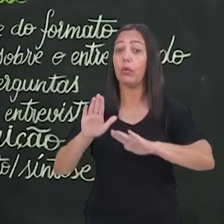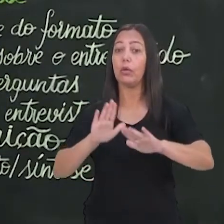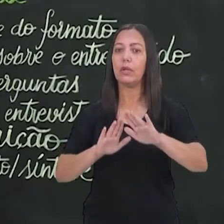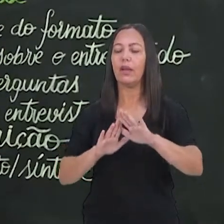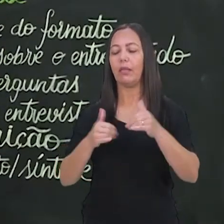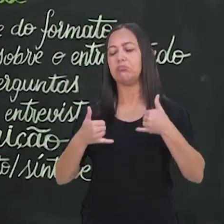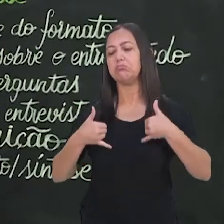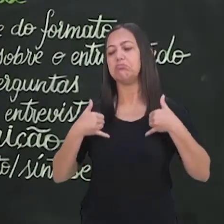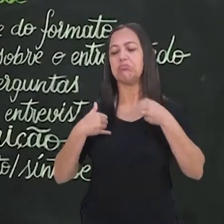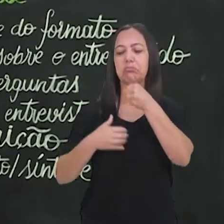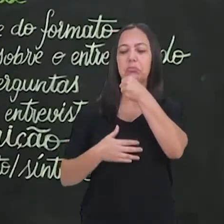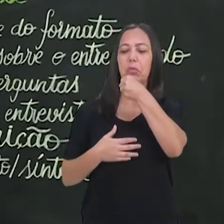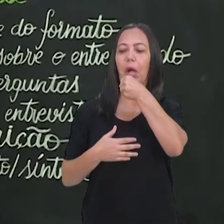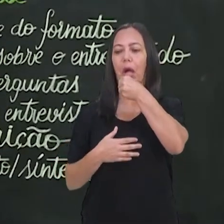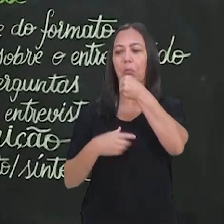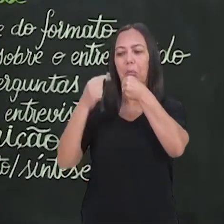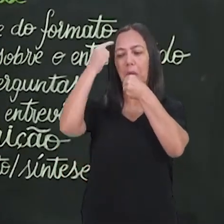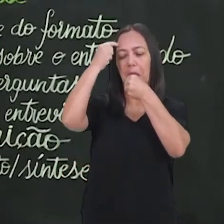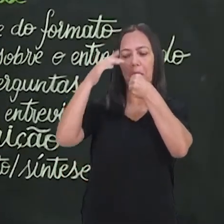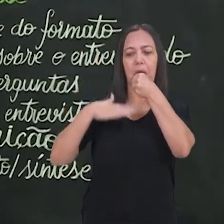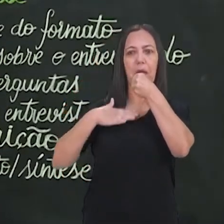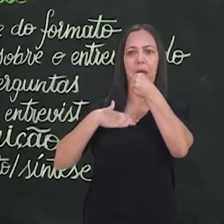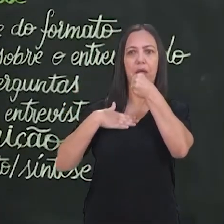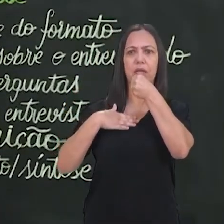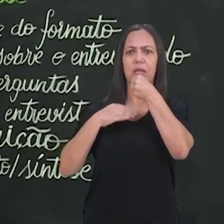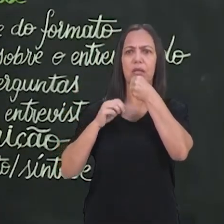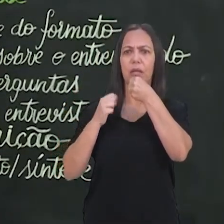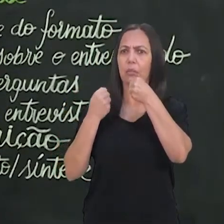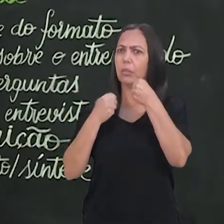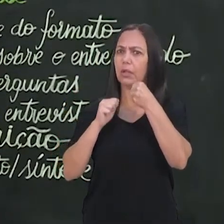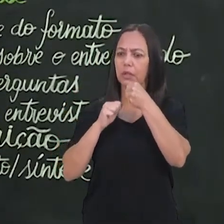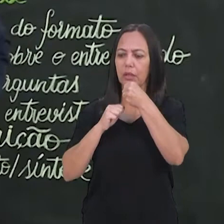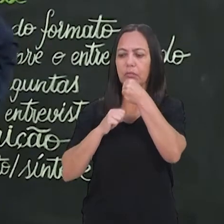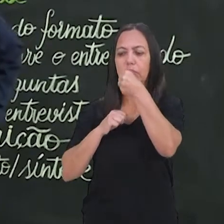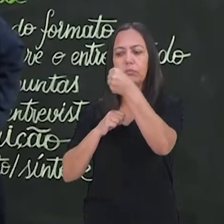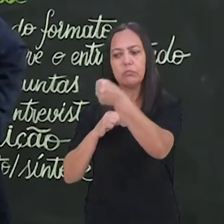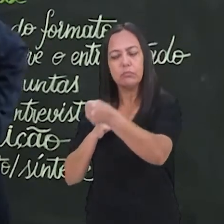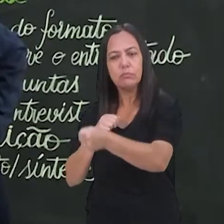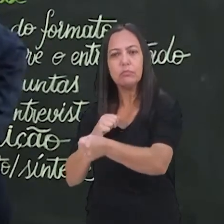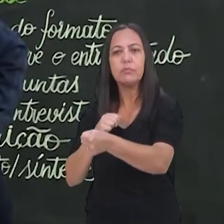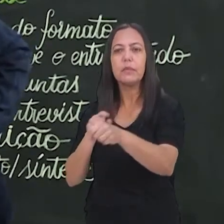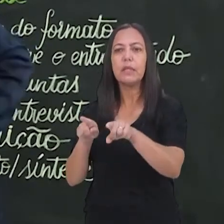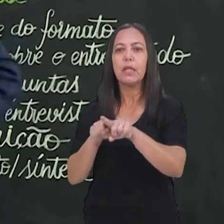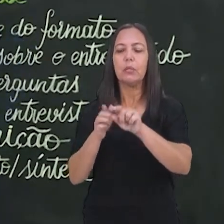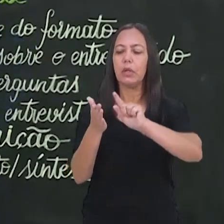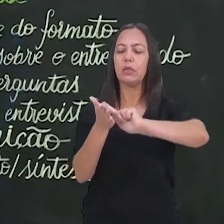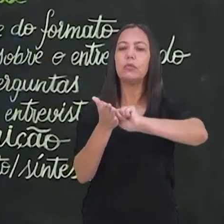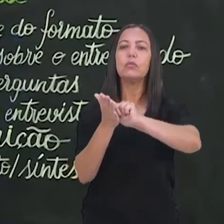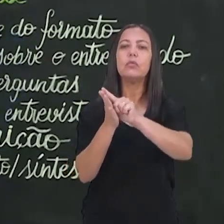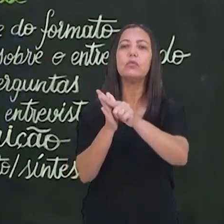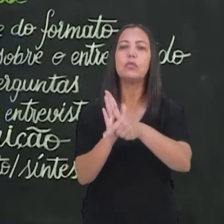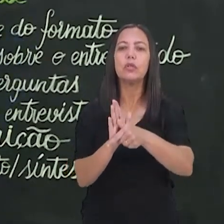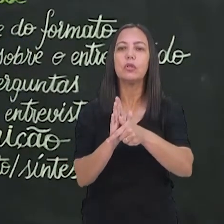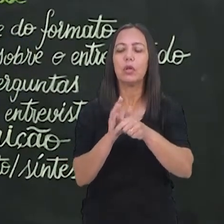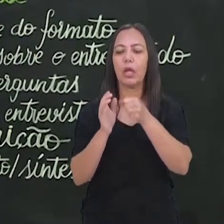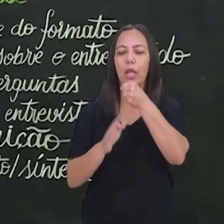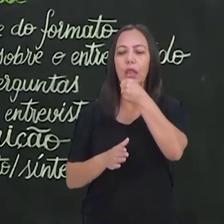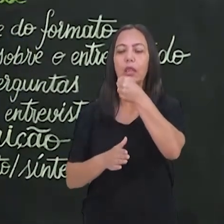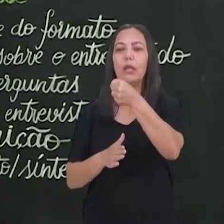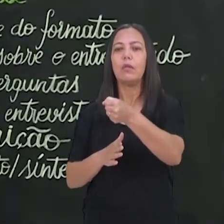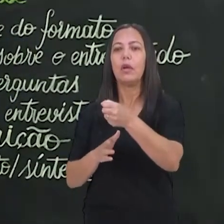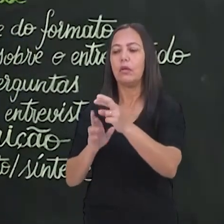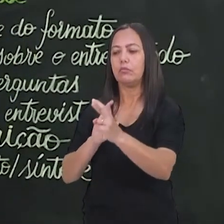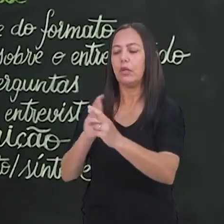ficar vaidoso segurando o microfone e pensando só em você. Pensa na pessoa que está falando também. No gênero entrevista, então, a gente tem uma relação muito